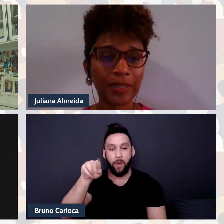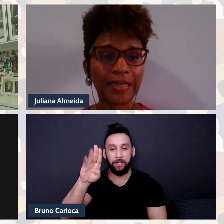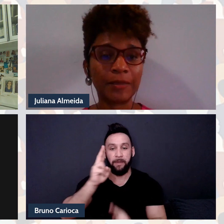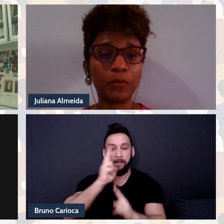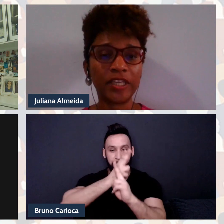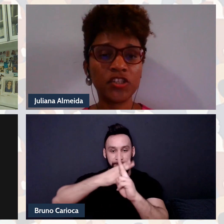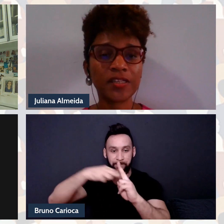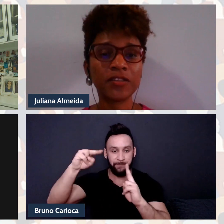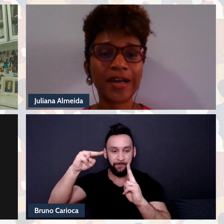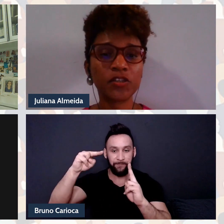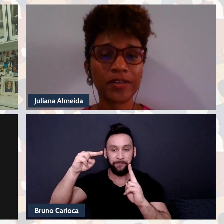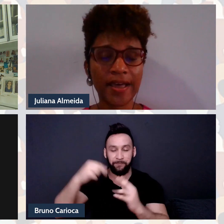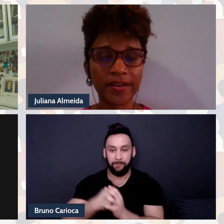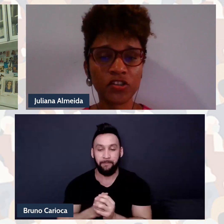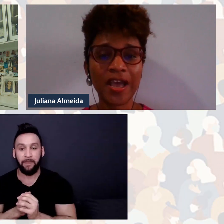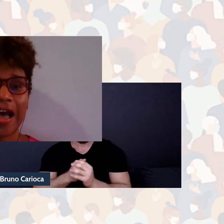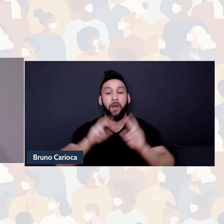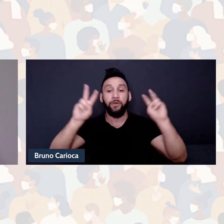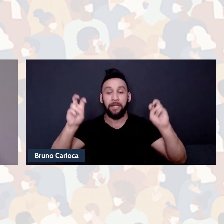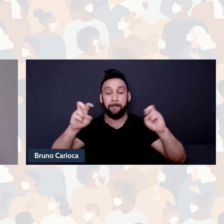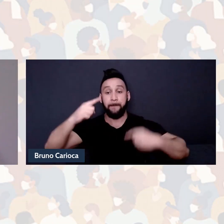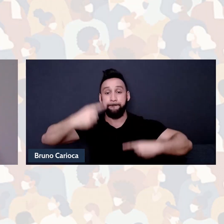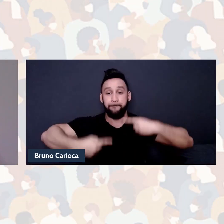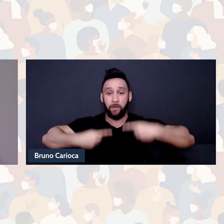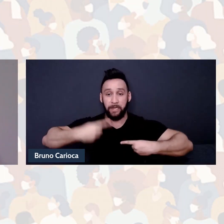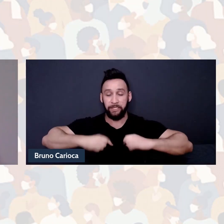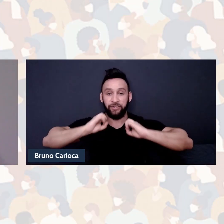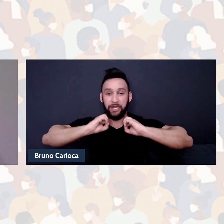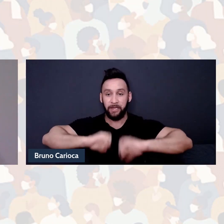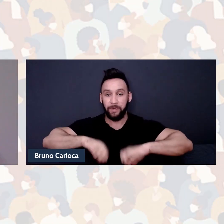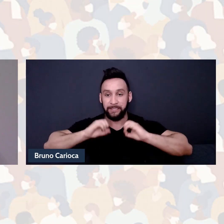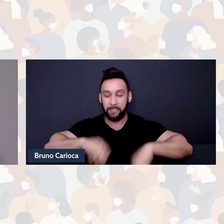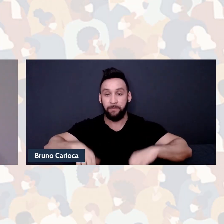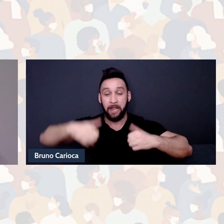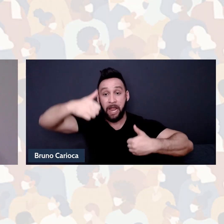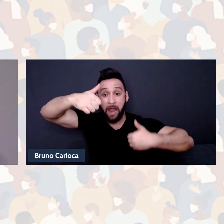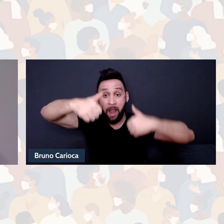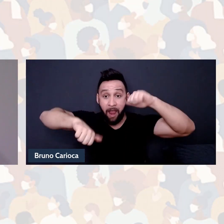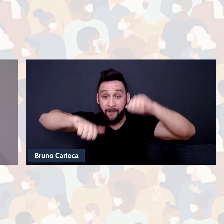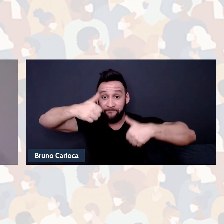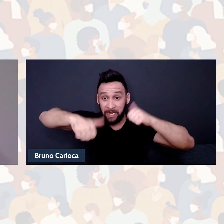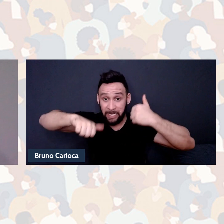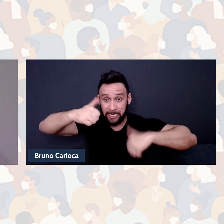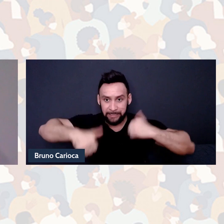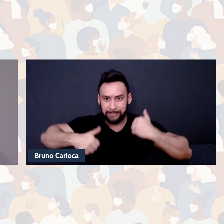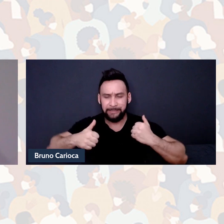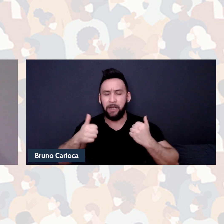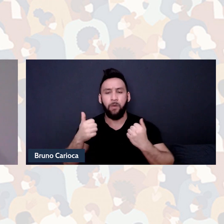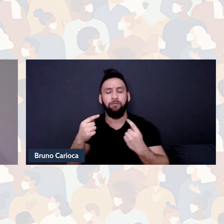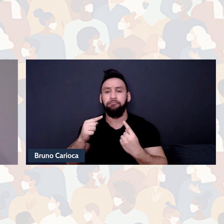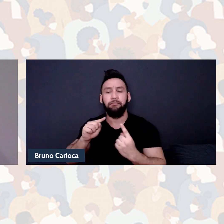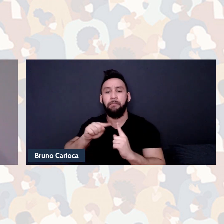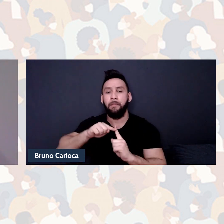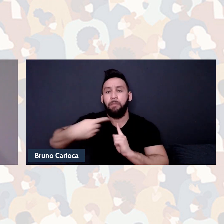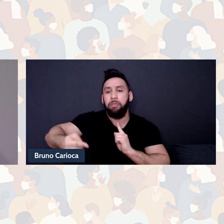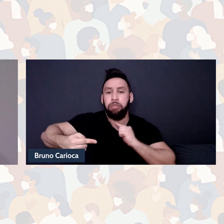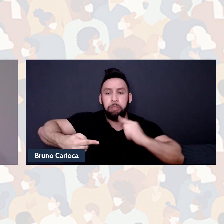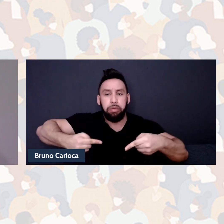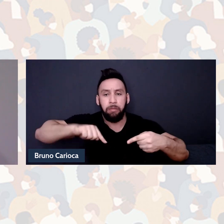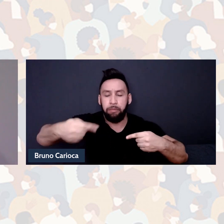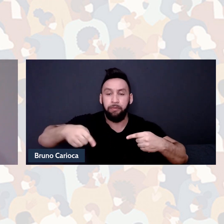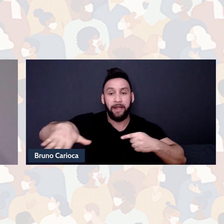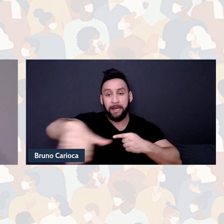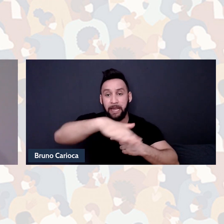é intitulada Políticas Educacionais, Avaliação Educacional e Consequências Sociais. Professora Gladys.